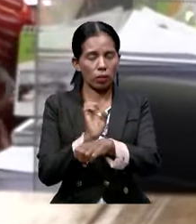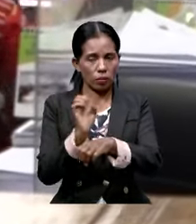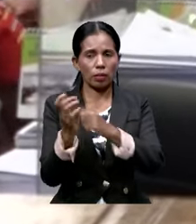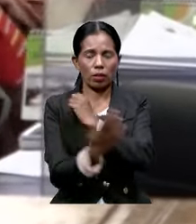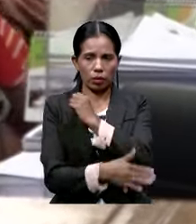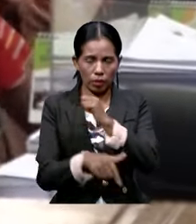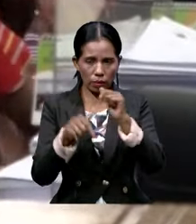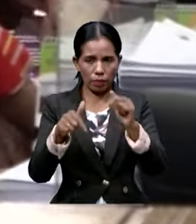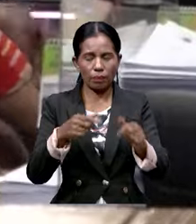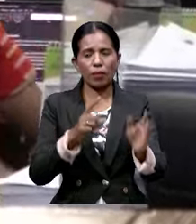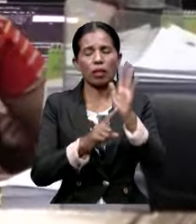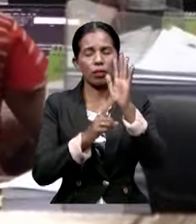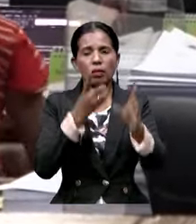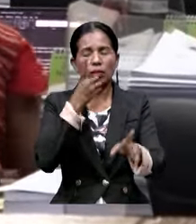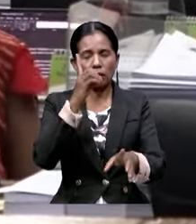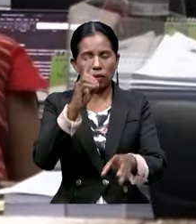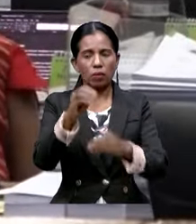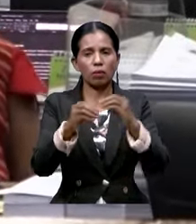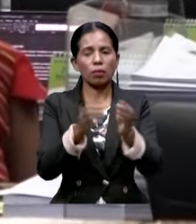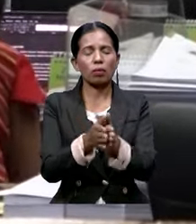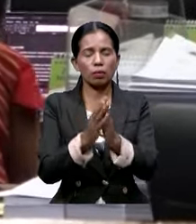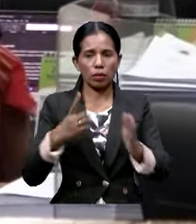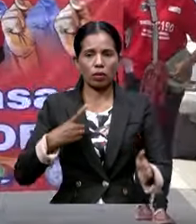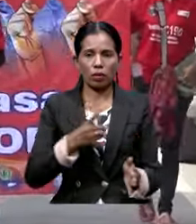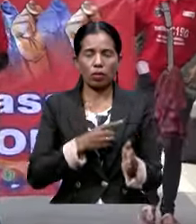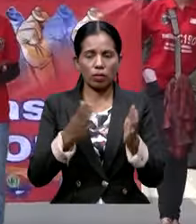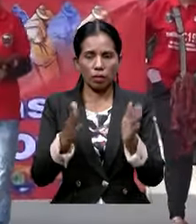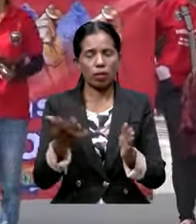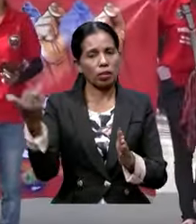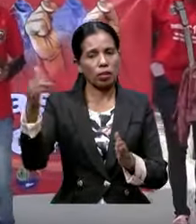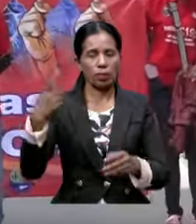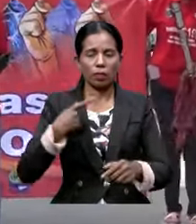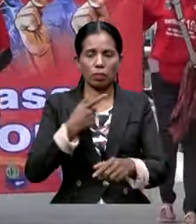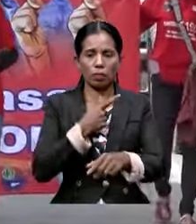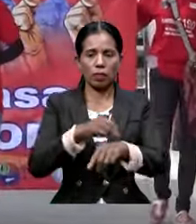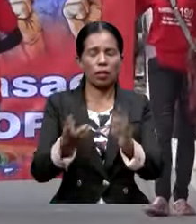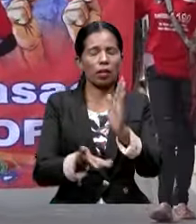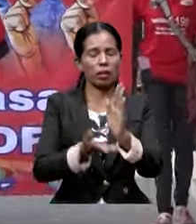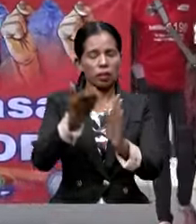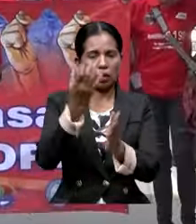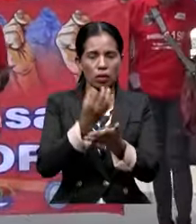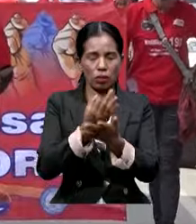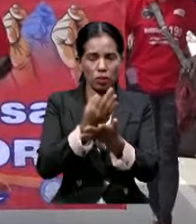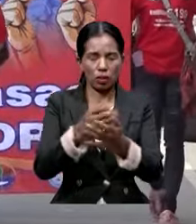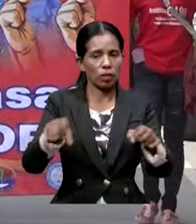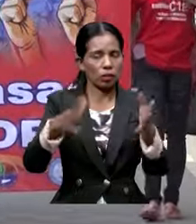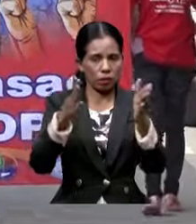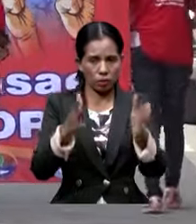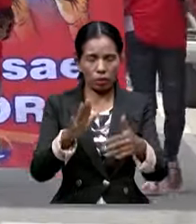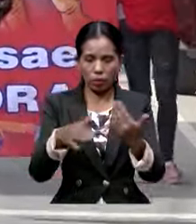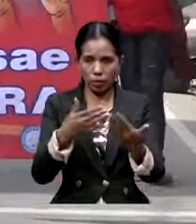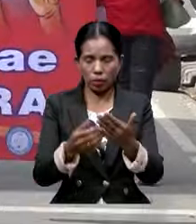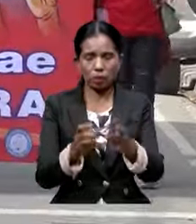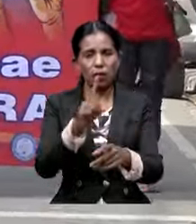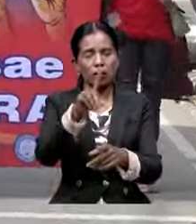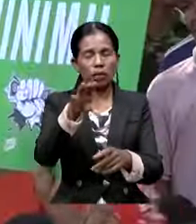Jorge Serrano hato deklarasau ne, relasiona ho exigencia deputado sira iha Parlamento Nasional, kona ba atu hasai salário mínimo ba trabalhador siranian, ba dólar